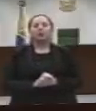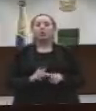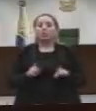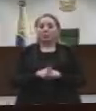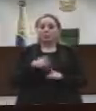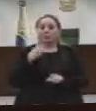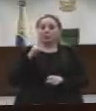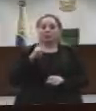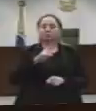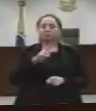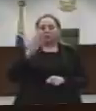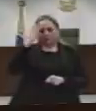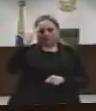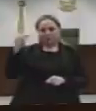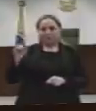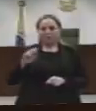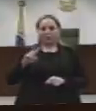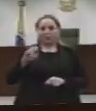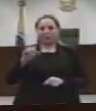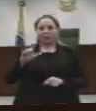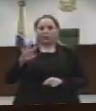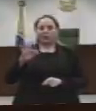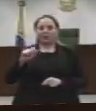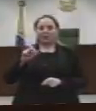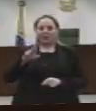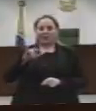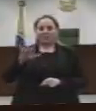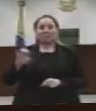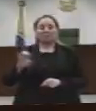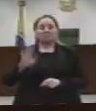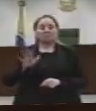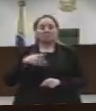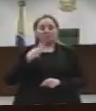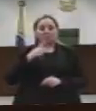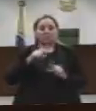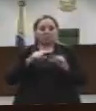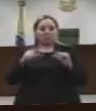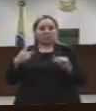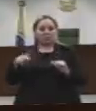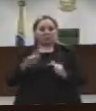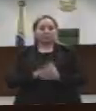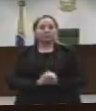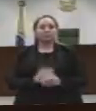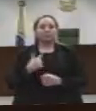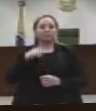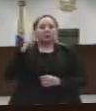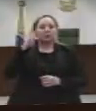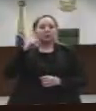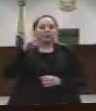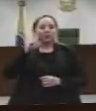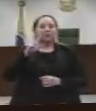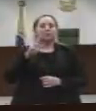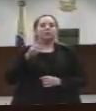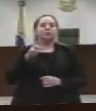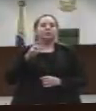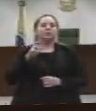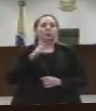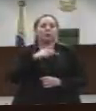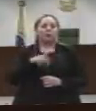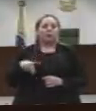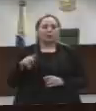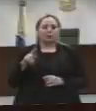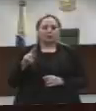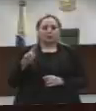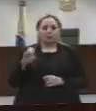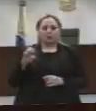menciona volter hoje e eu me lembrei uma história quem gosta de contar é um professor daer professor Gustavo Ben